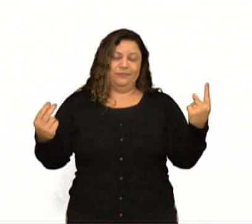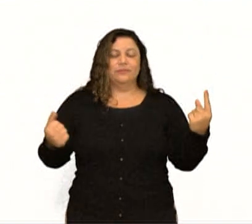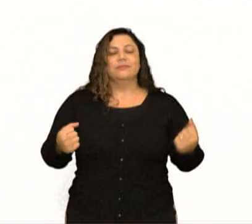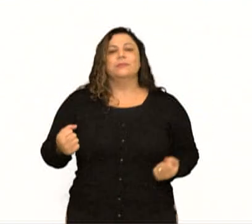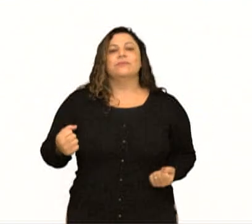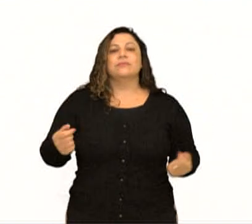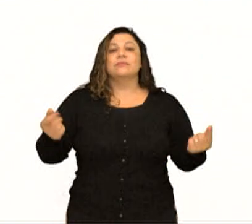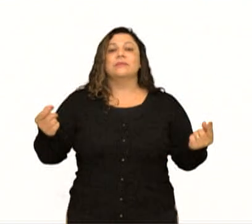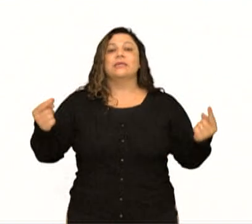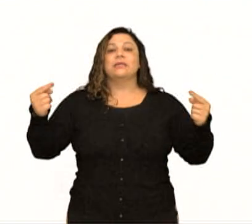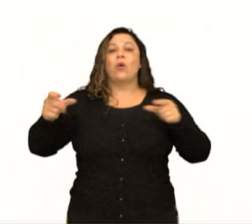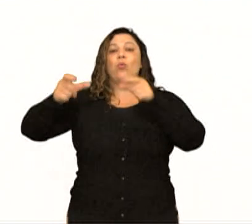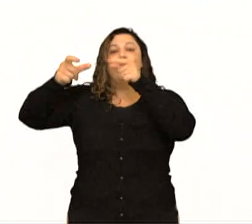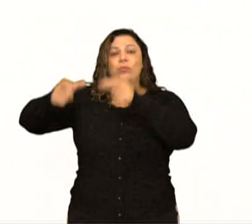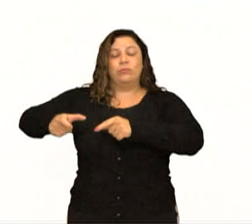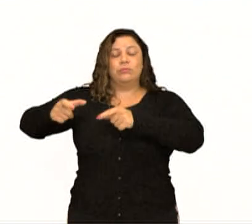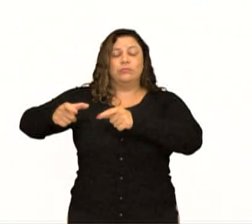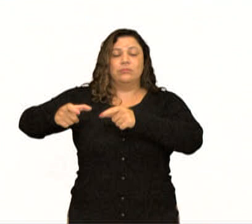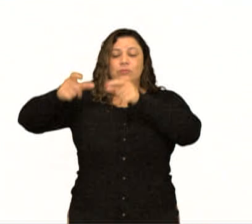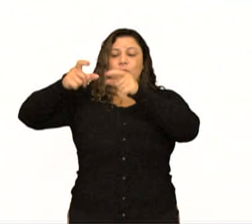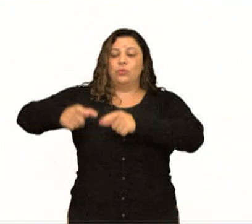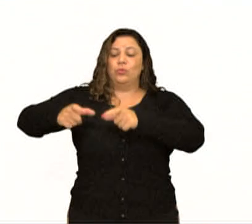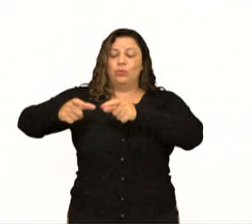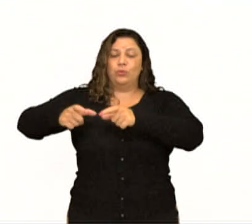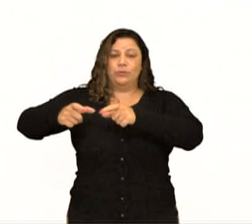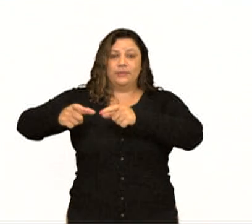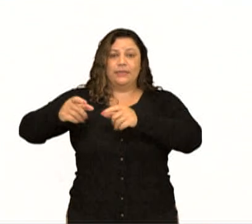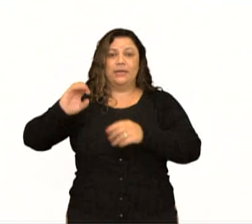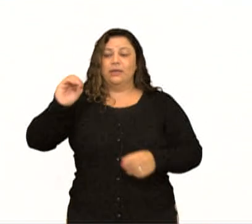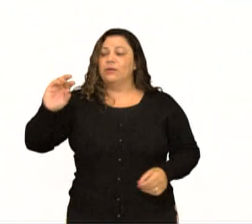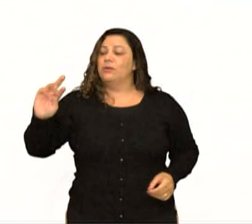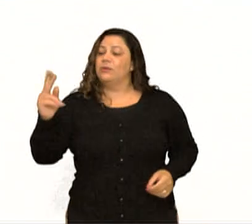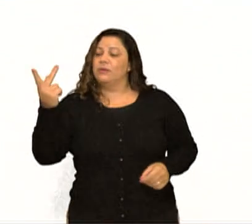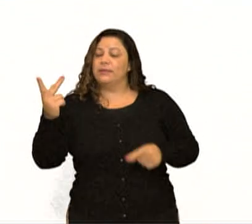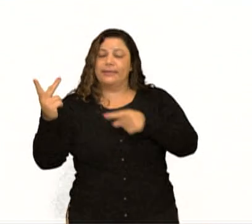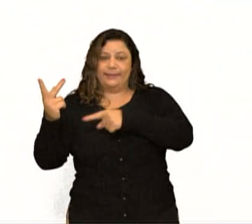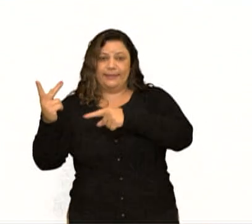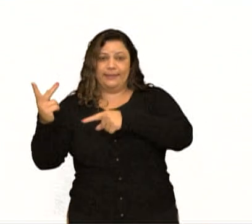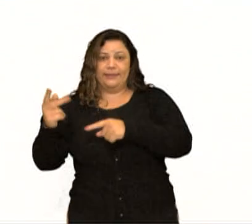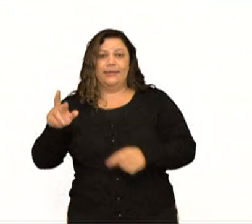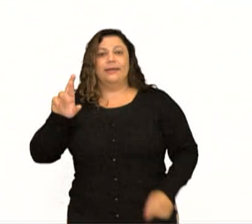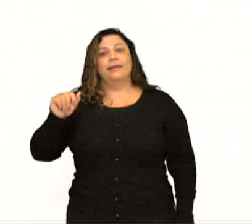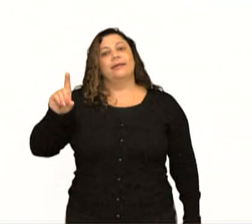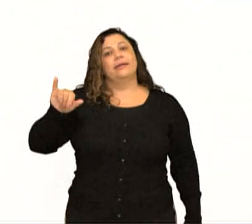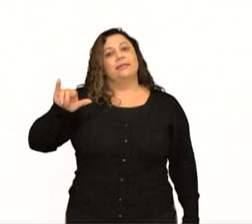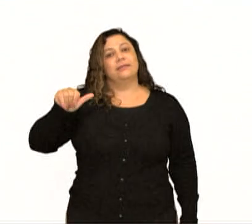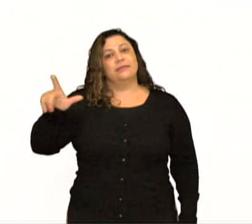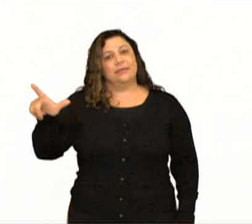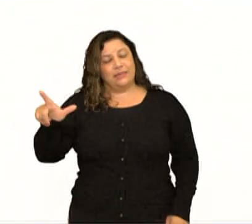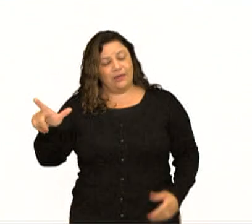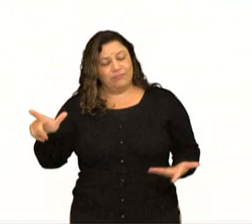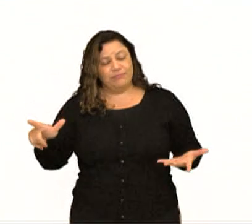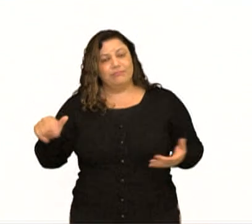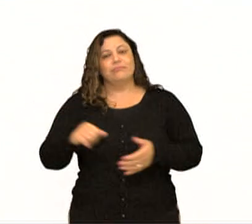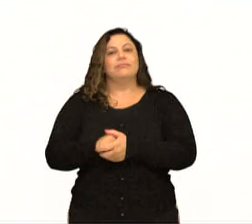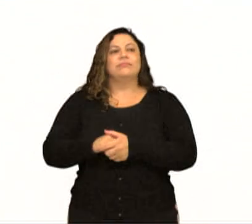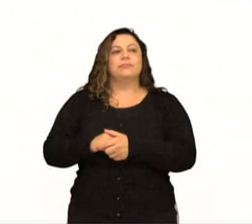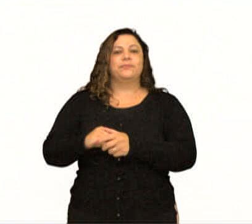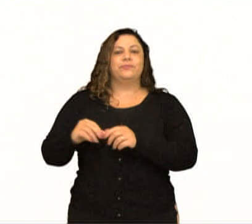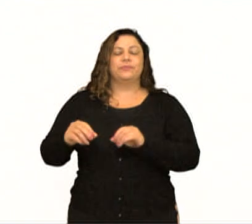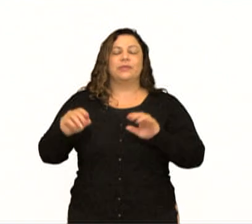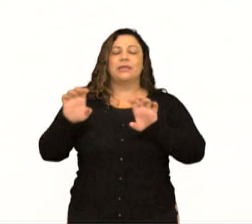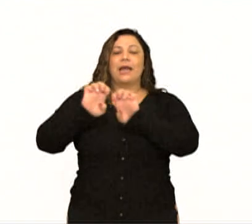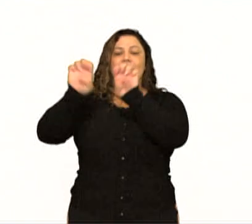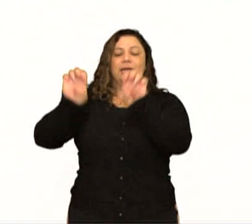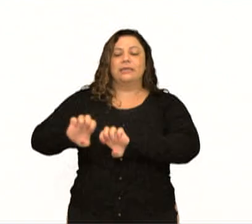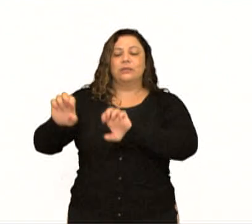Então, a posição do OH, do radical hidroxila, na